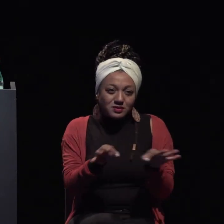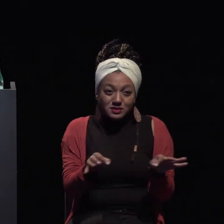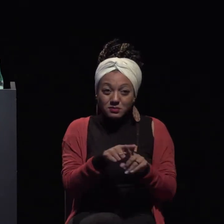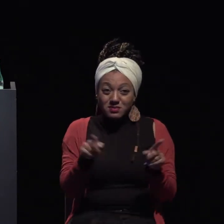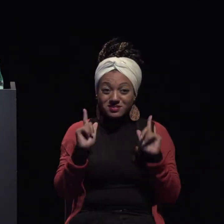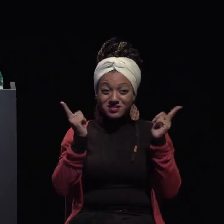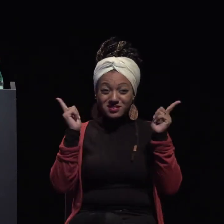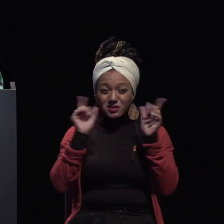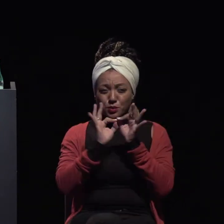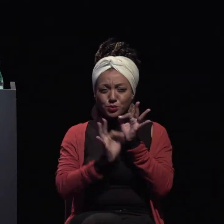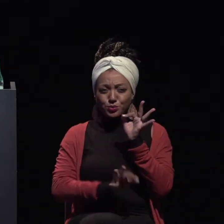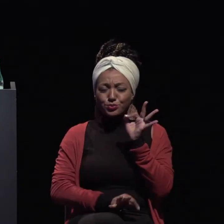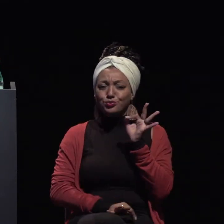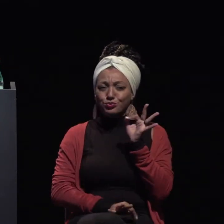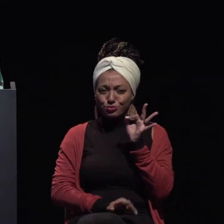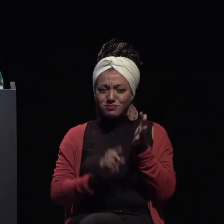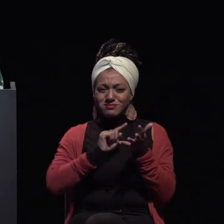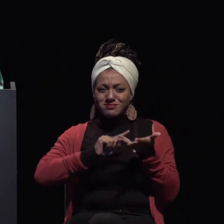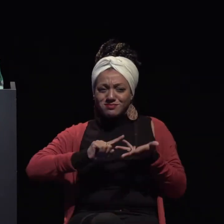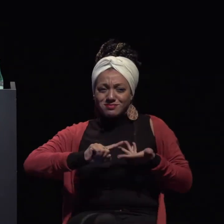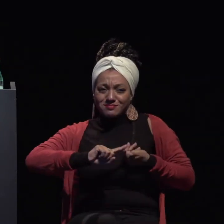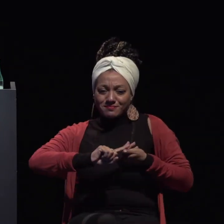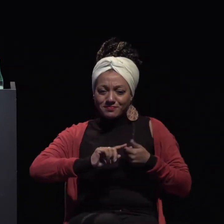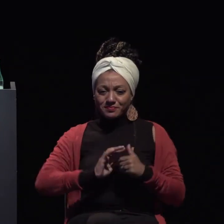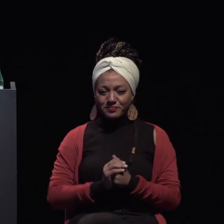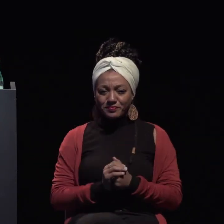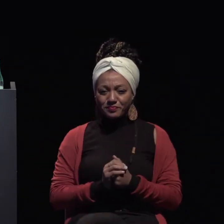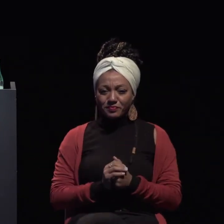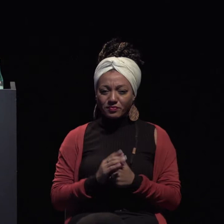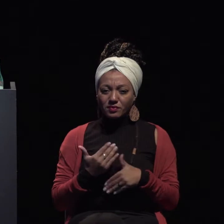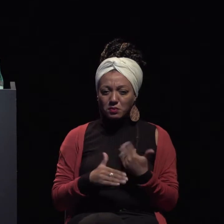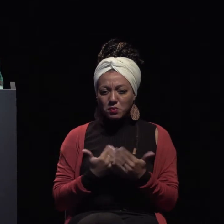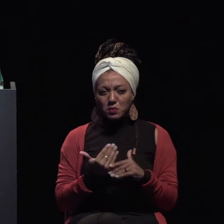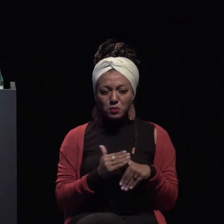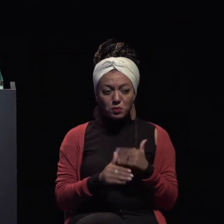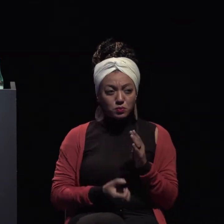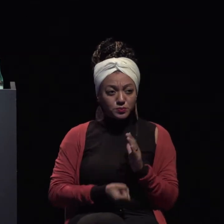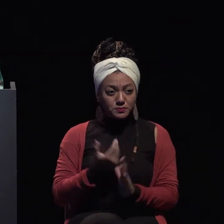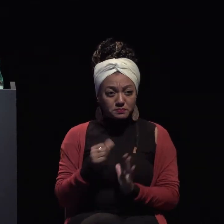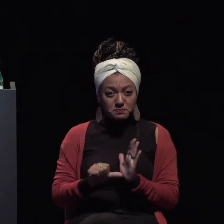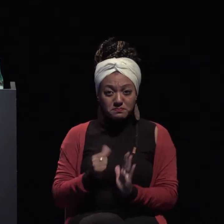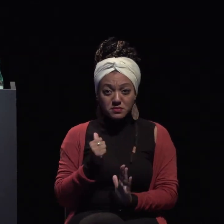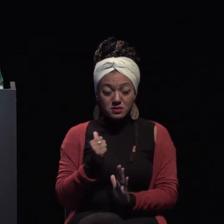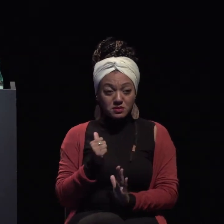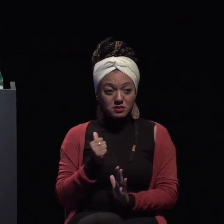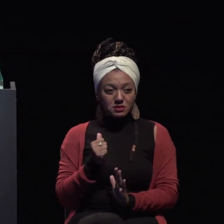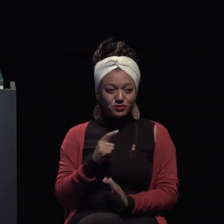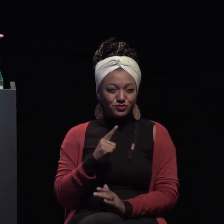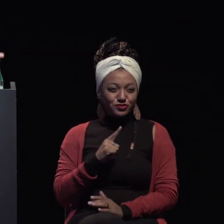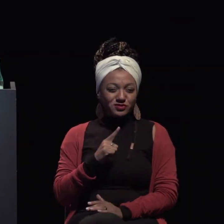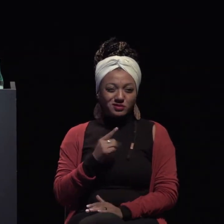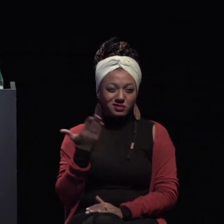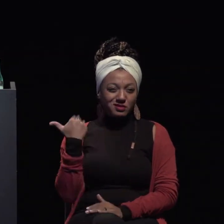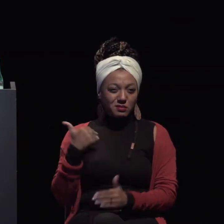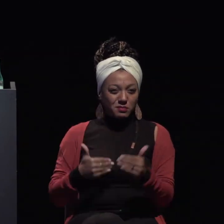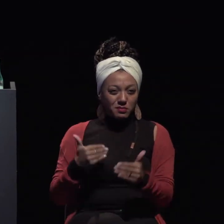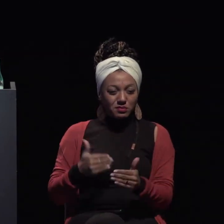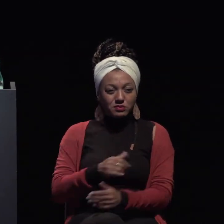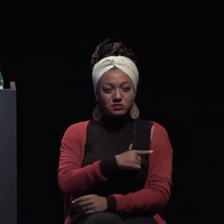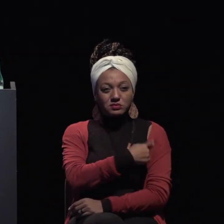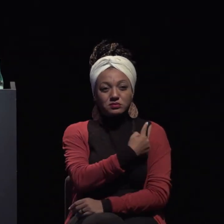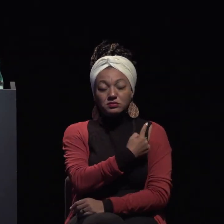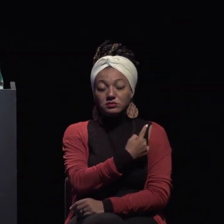lazer. E aí a gente foi criando, era a minha primeira vez, eu tinha 18